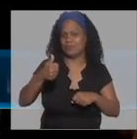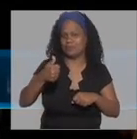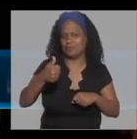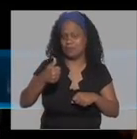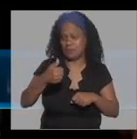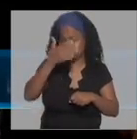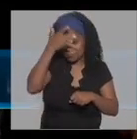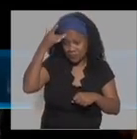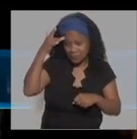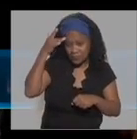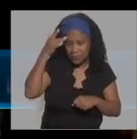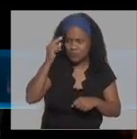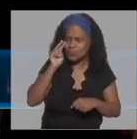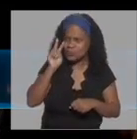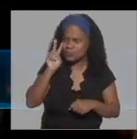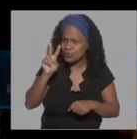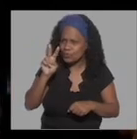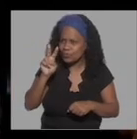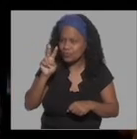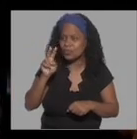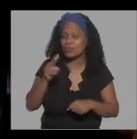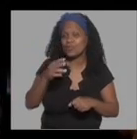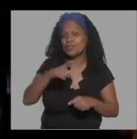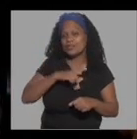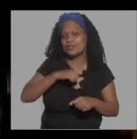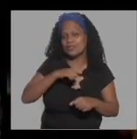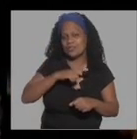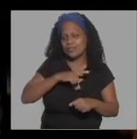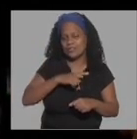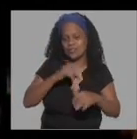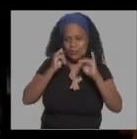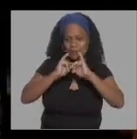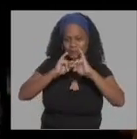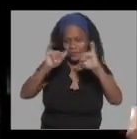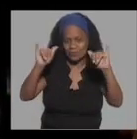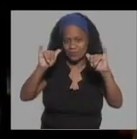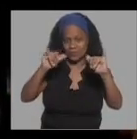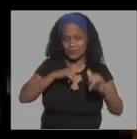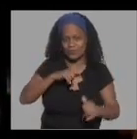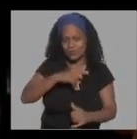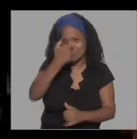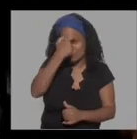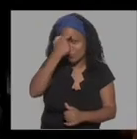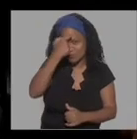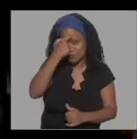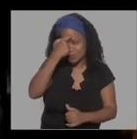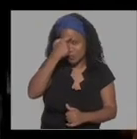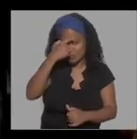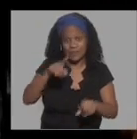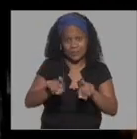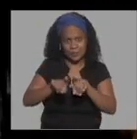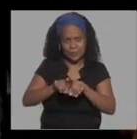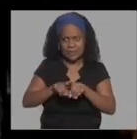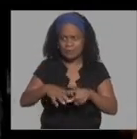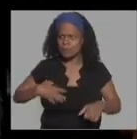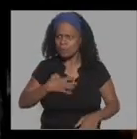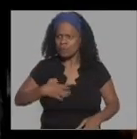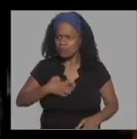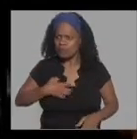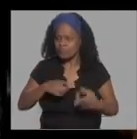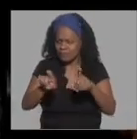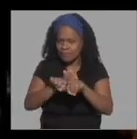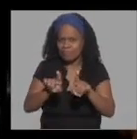de mim para aquelas pessoas para que aquelas pessoas pudessem se informar 5 antes se concientizar e se revoltarem